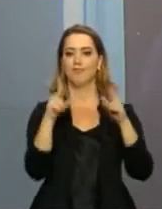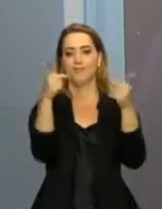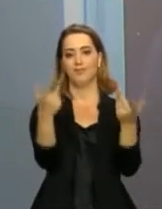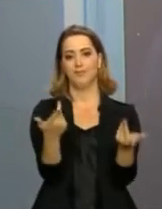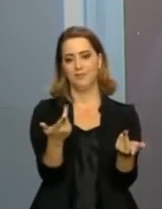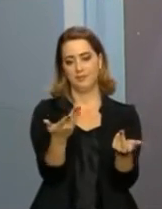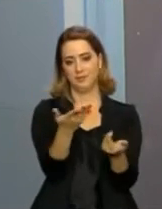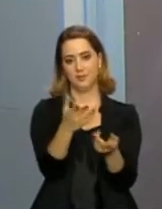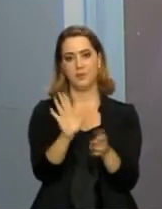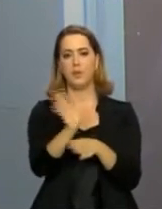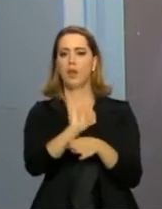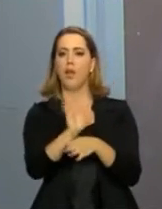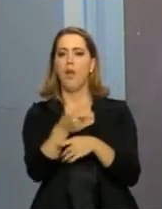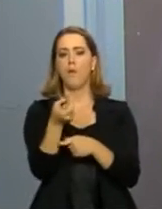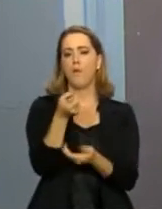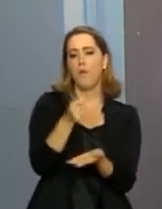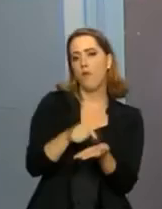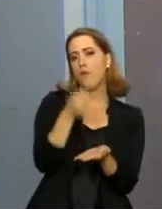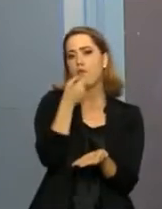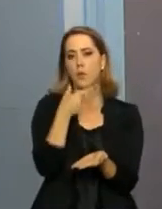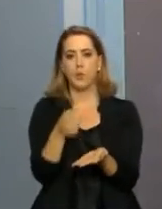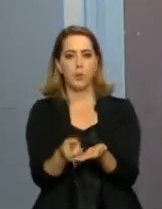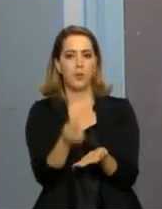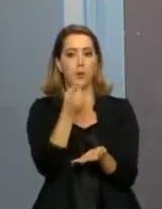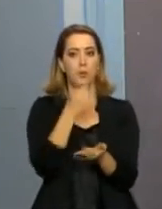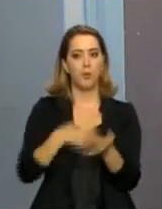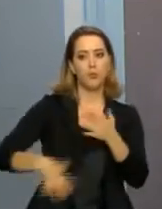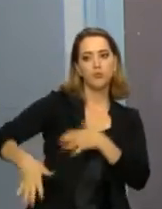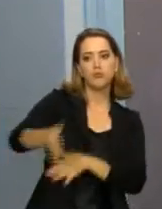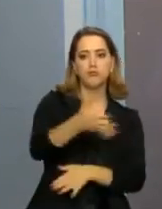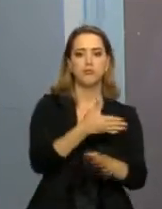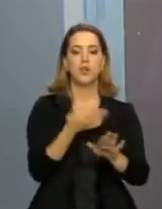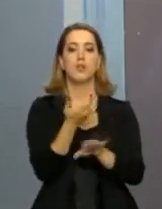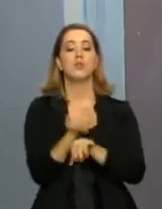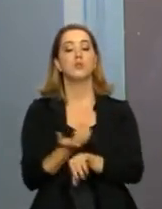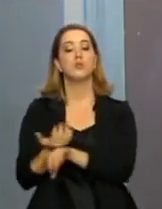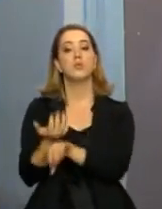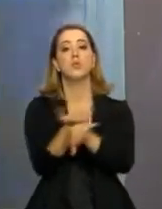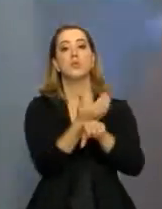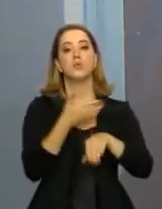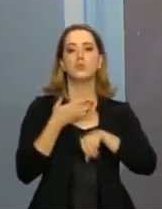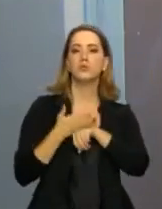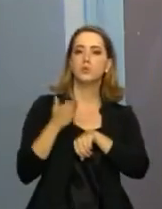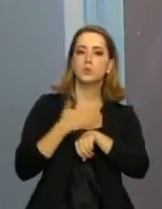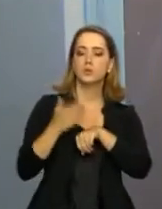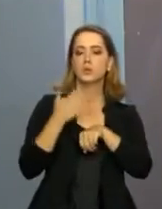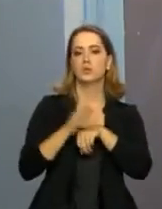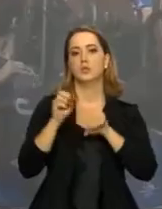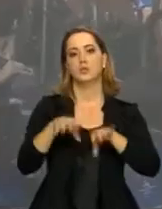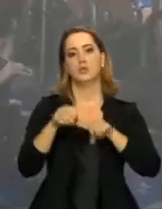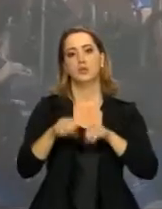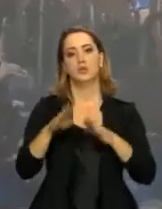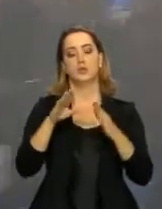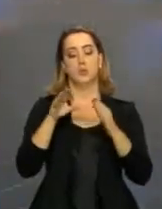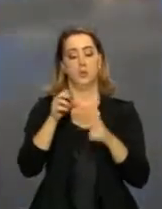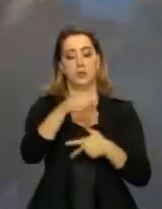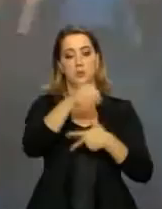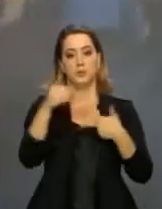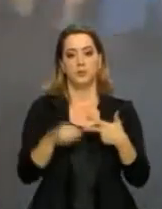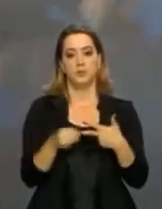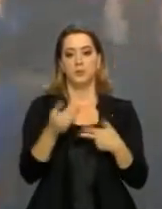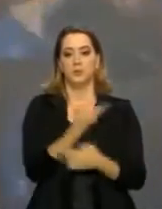diferente. Filme e pipoca se misturaram com conteúdo de revisão no aulão preparatório para o Enem.